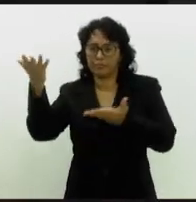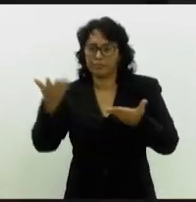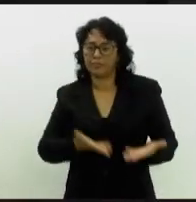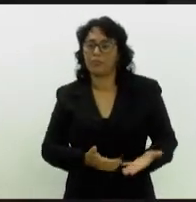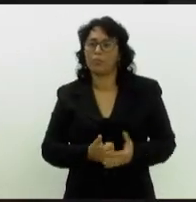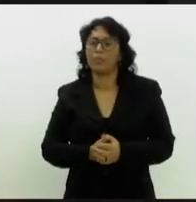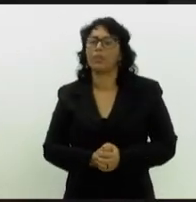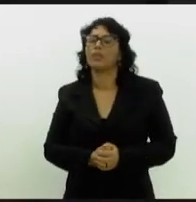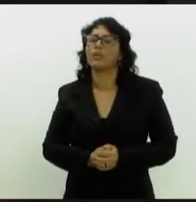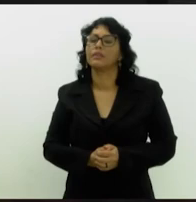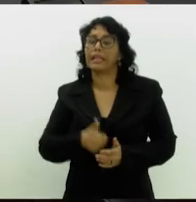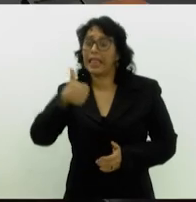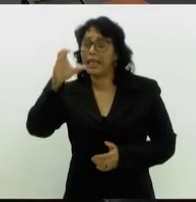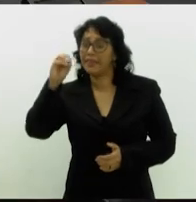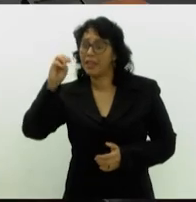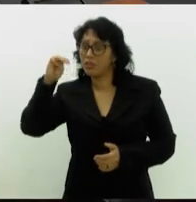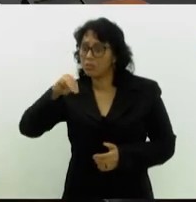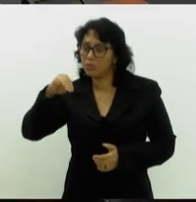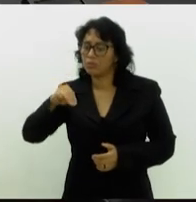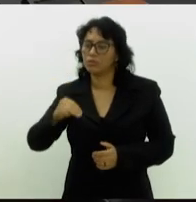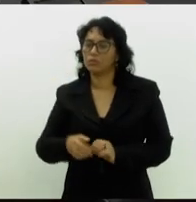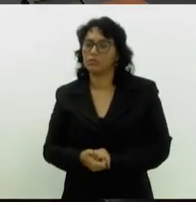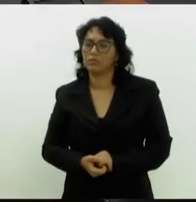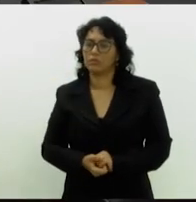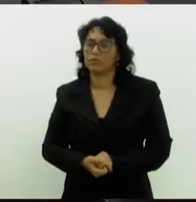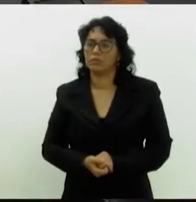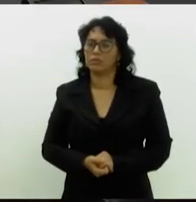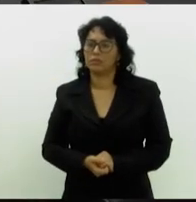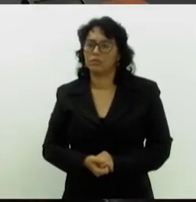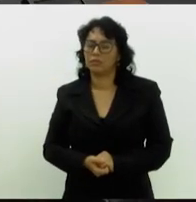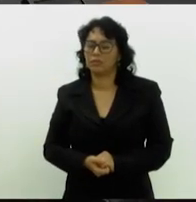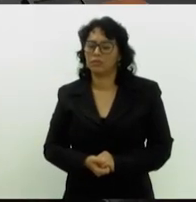minutos no tempo regimental